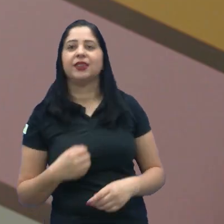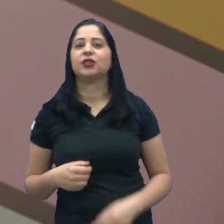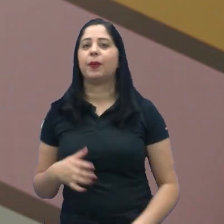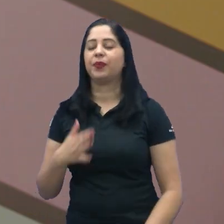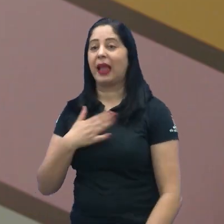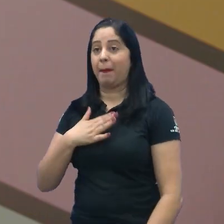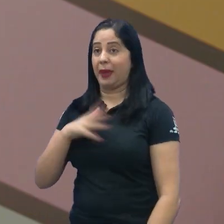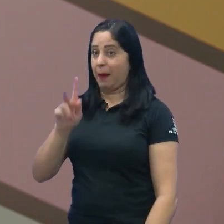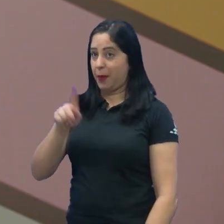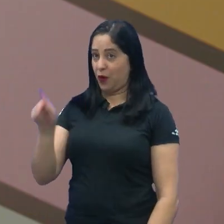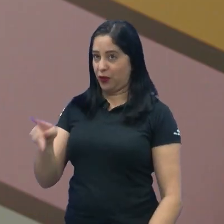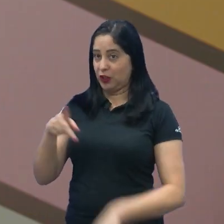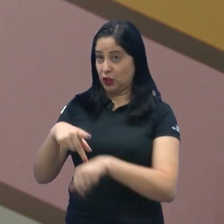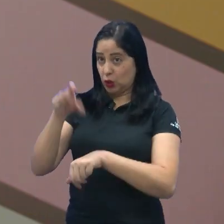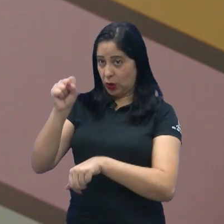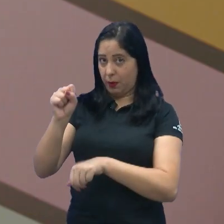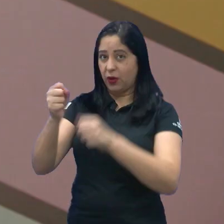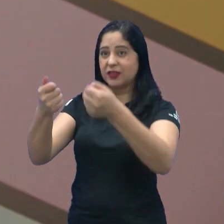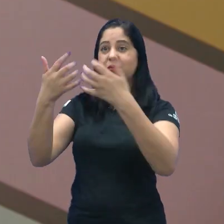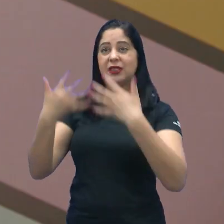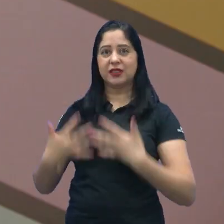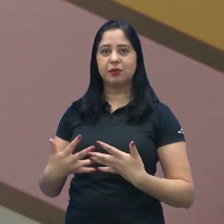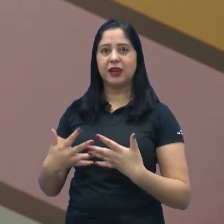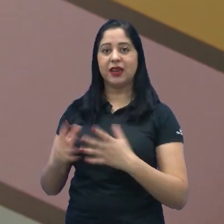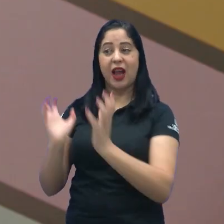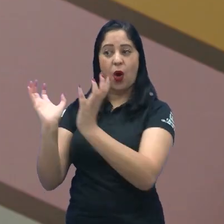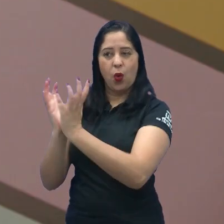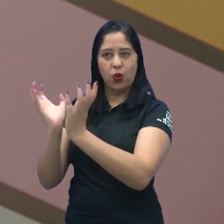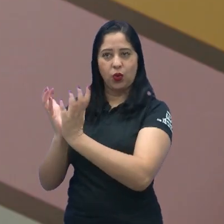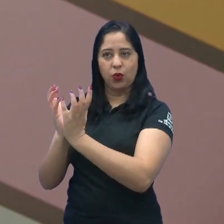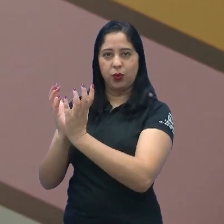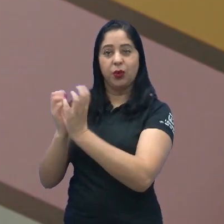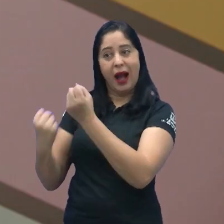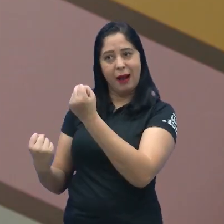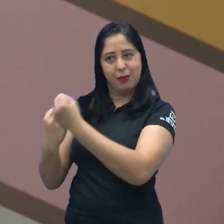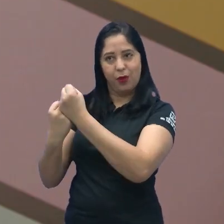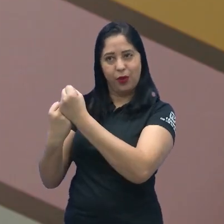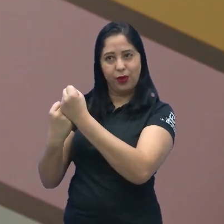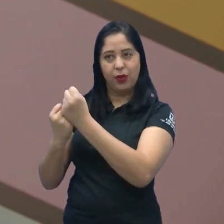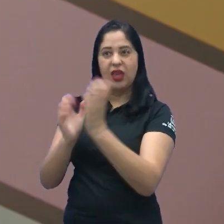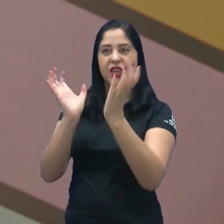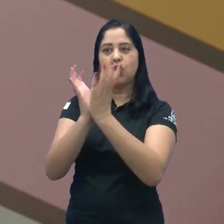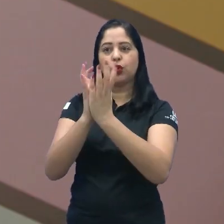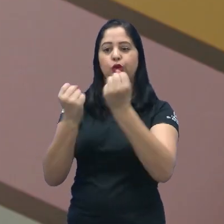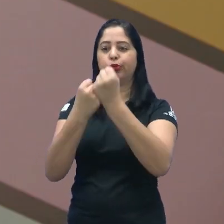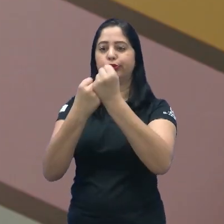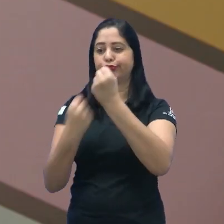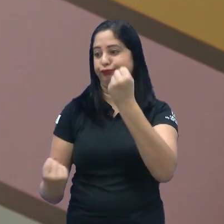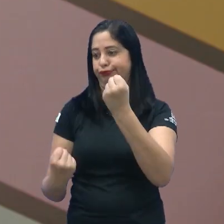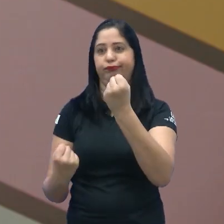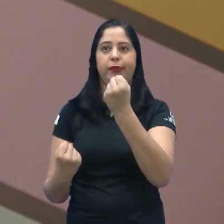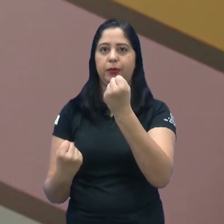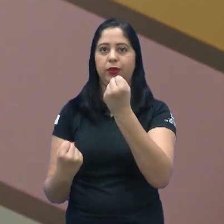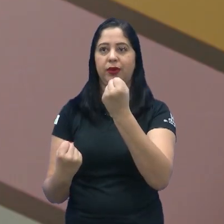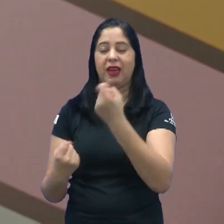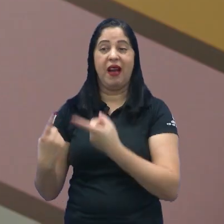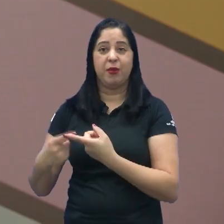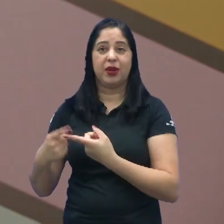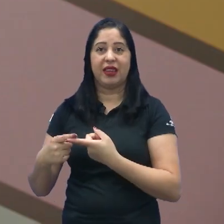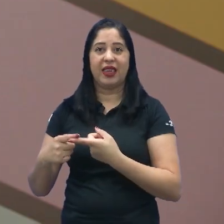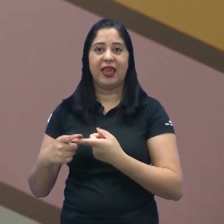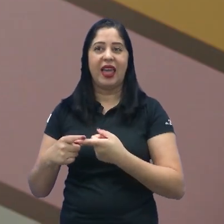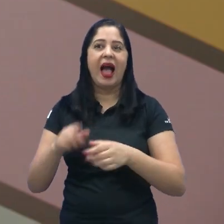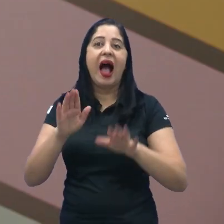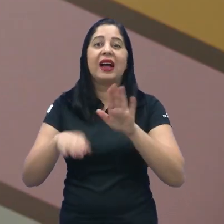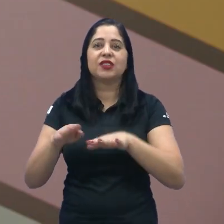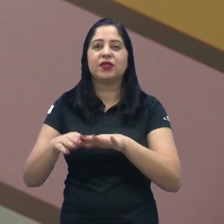pós que ela fala muito da rede de apoio e a rede de desapoio, né? Porque às vezes a mulher ela está, né, com muitas